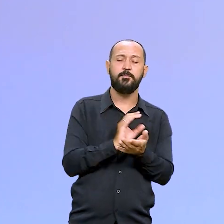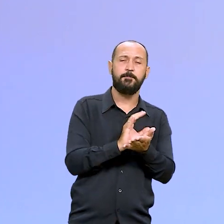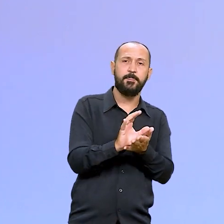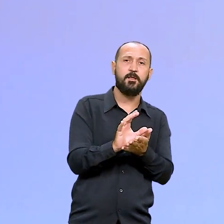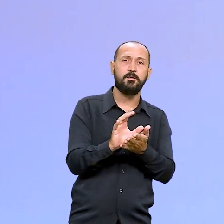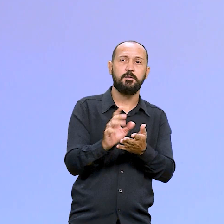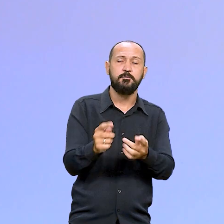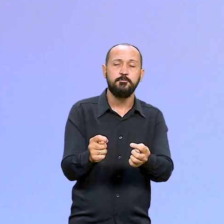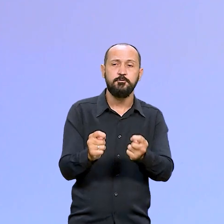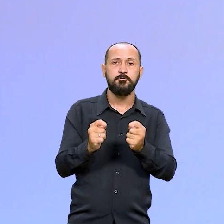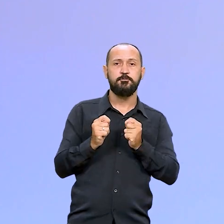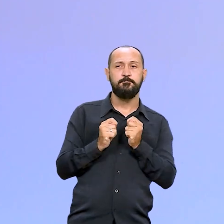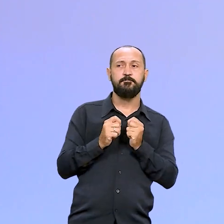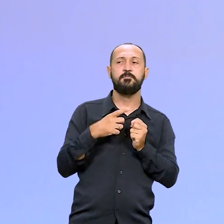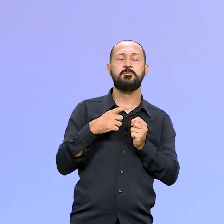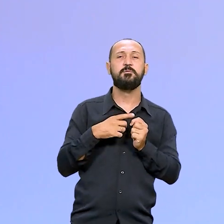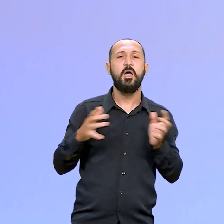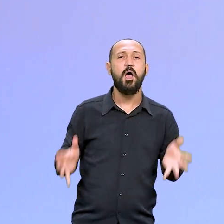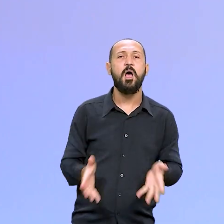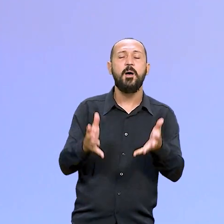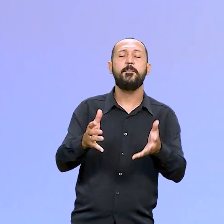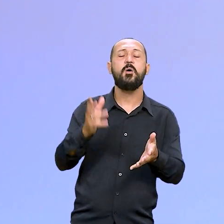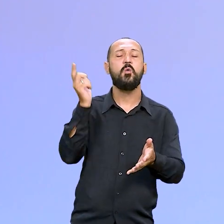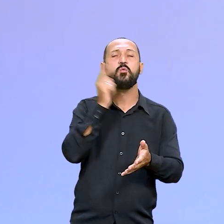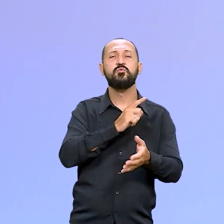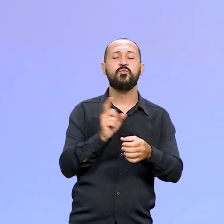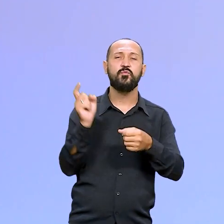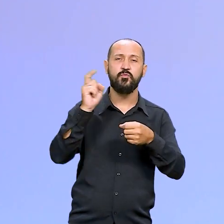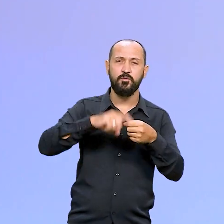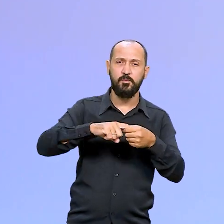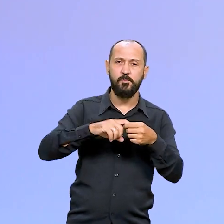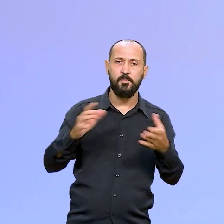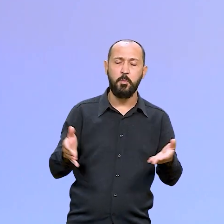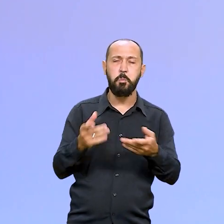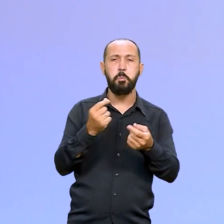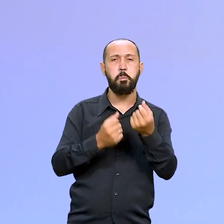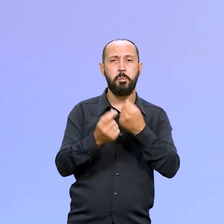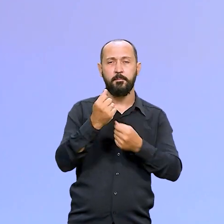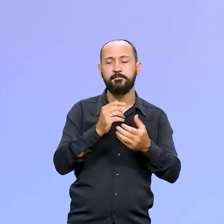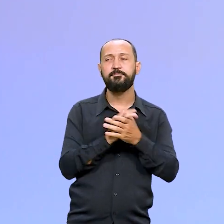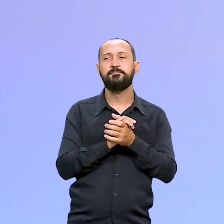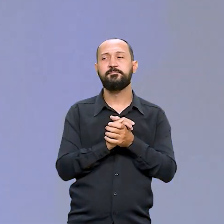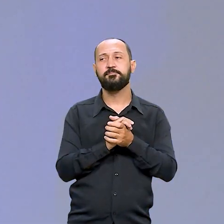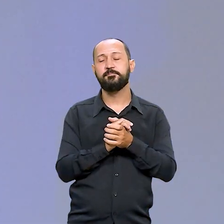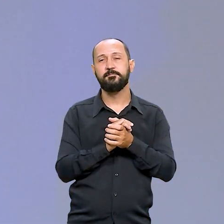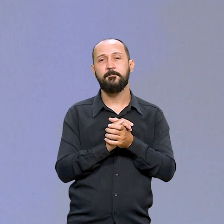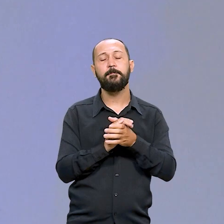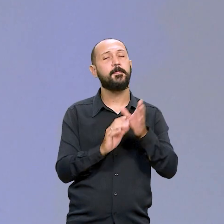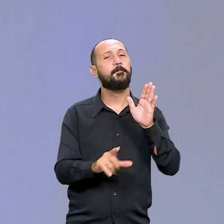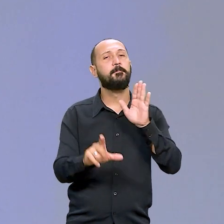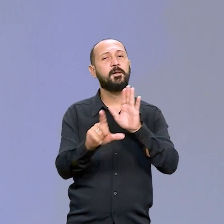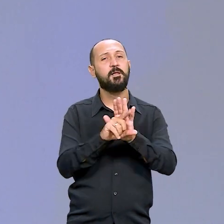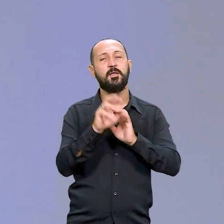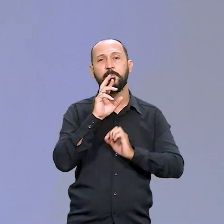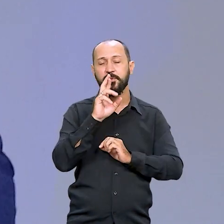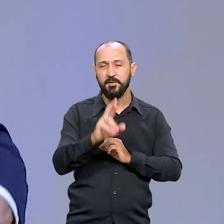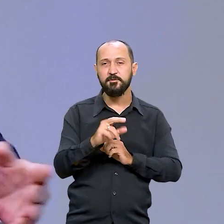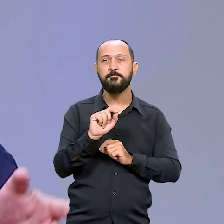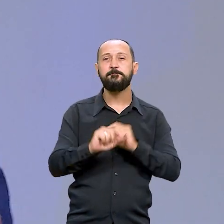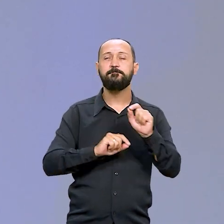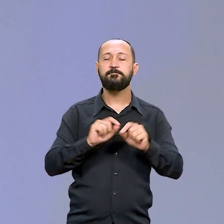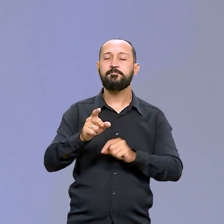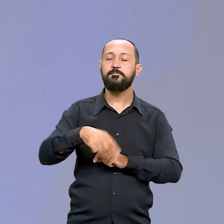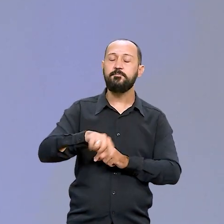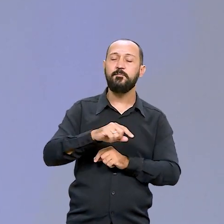retraiu o investidor tá esperando tem um incentivo para poder realmente voltar a alavancar a economia né Esso é um é uma lei que vem como